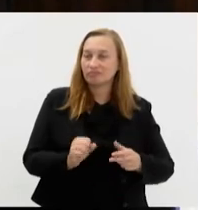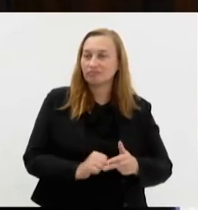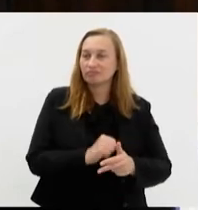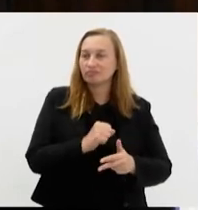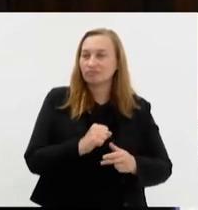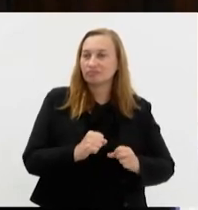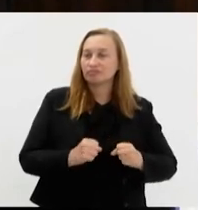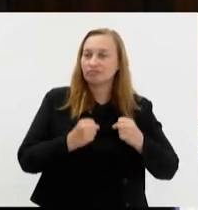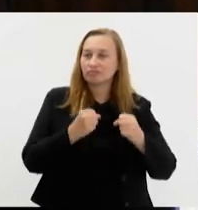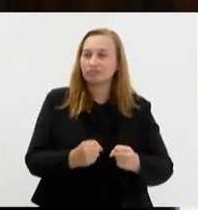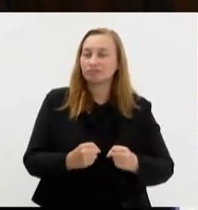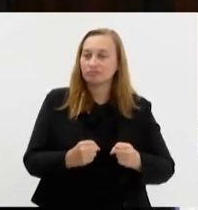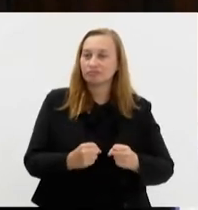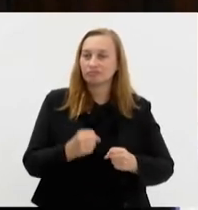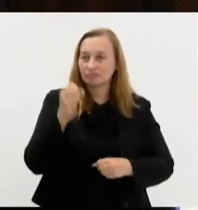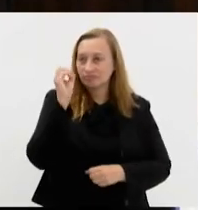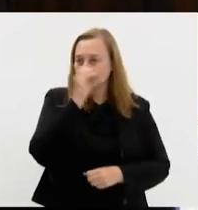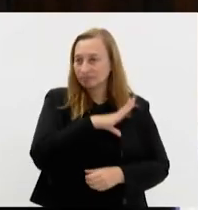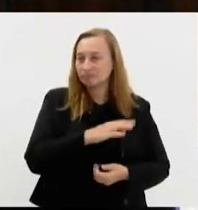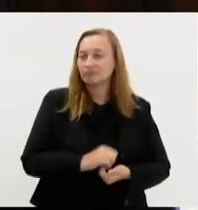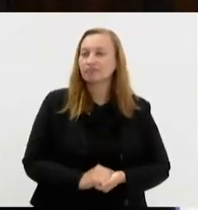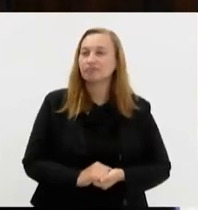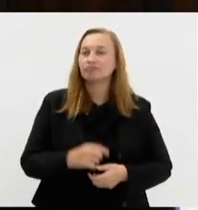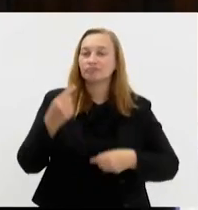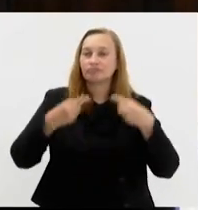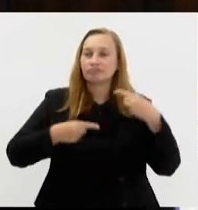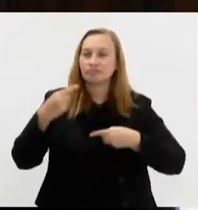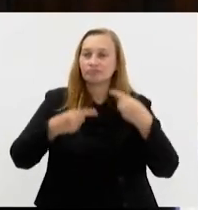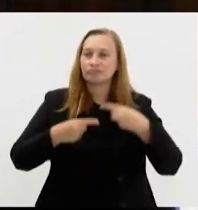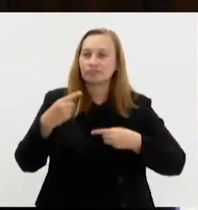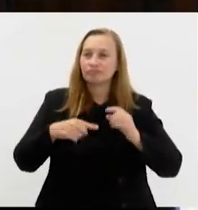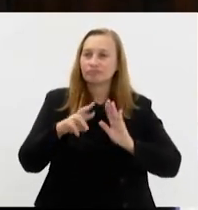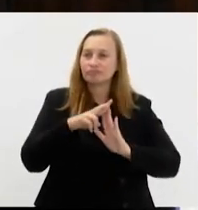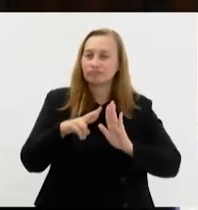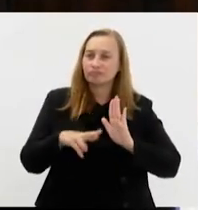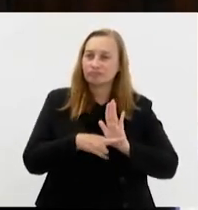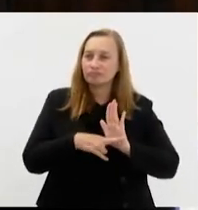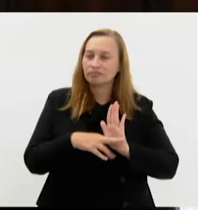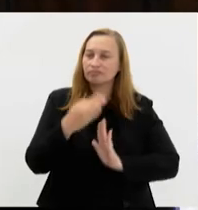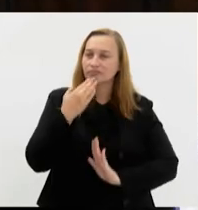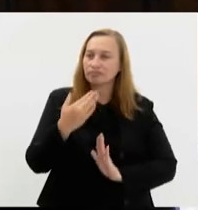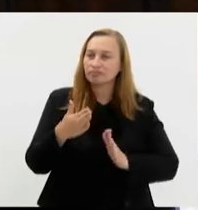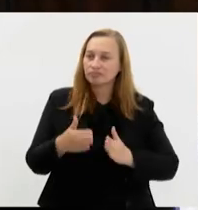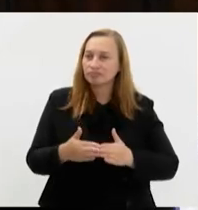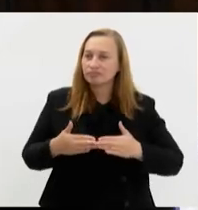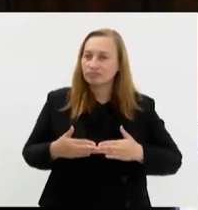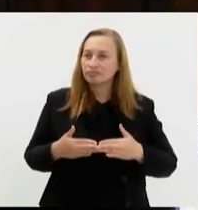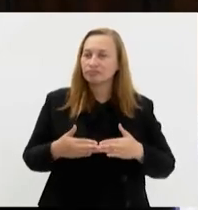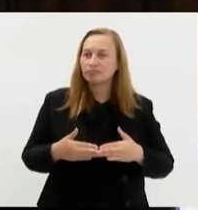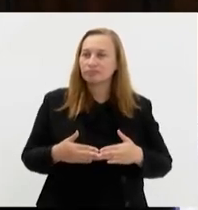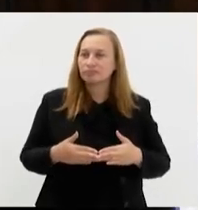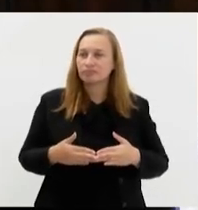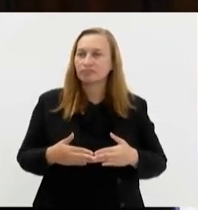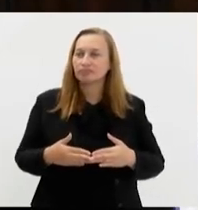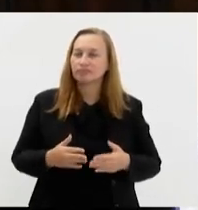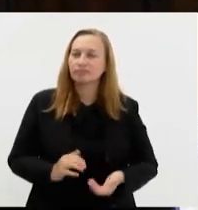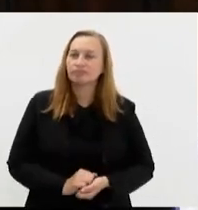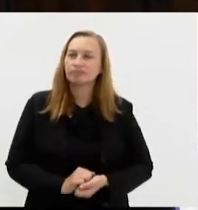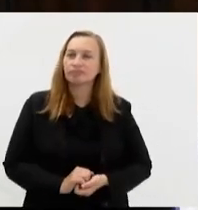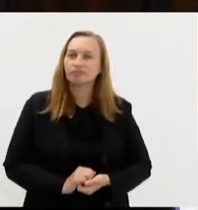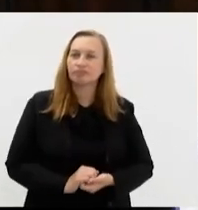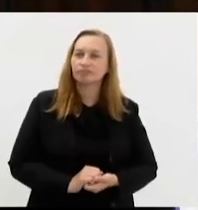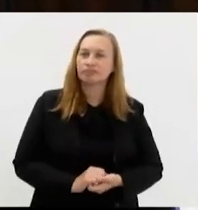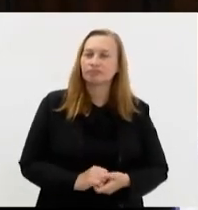eh e o que se discutia era a norma inscrita e vou pedir licença a a a a